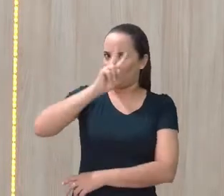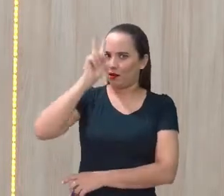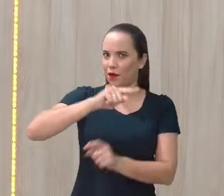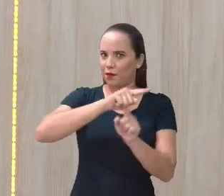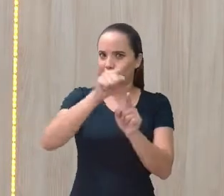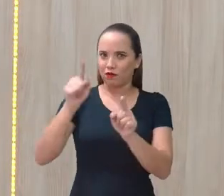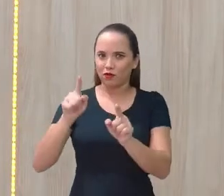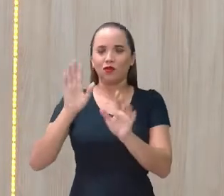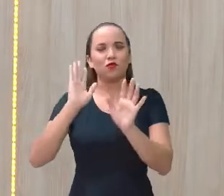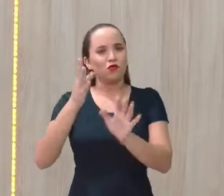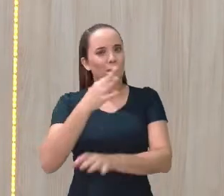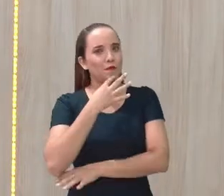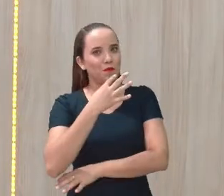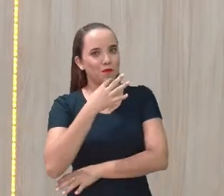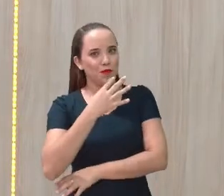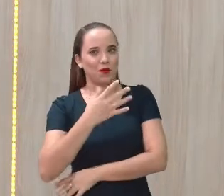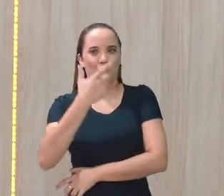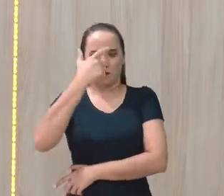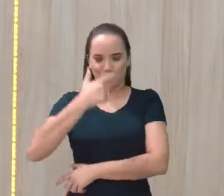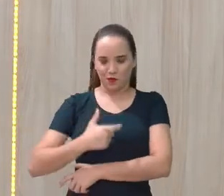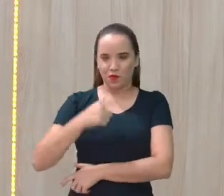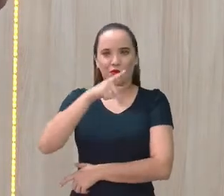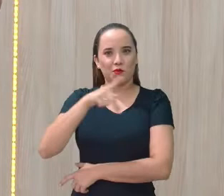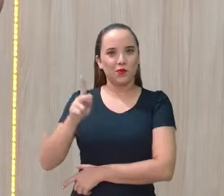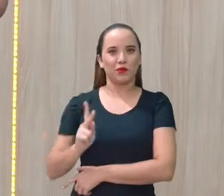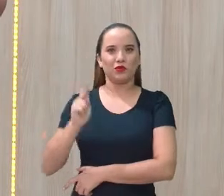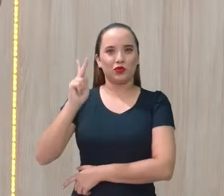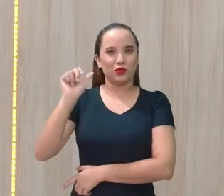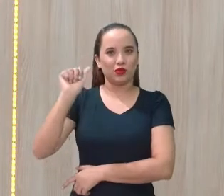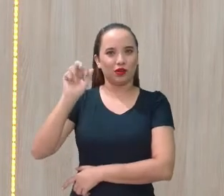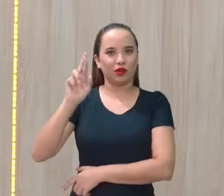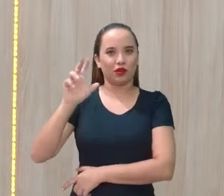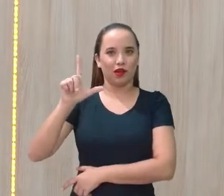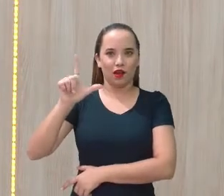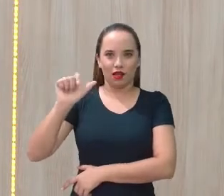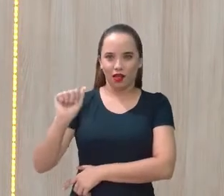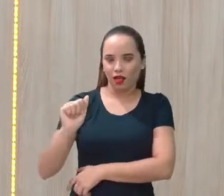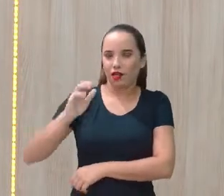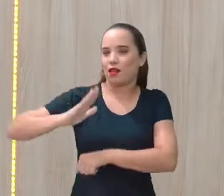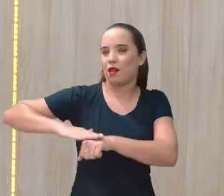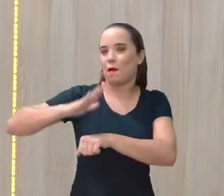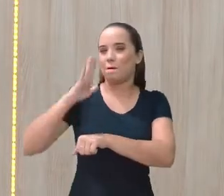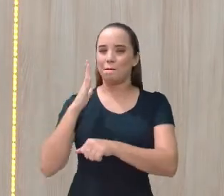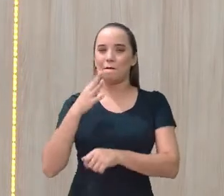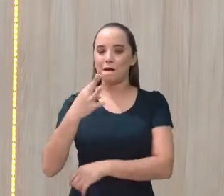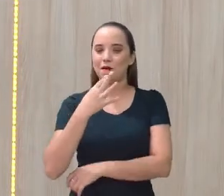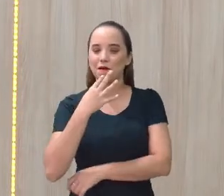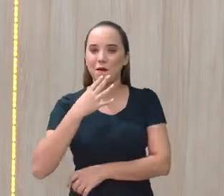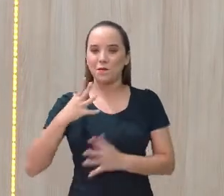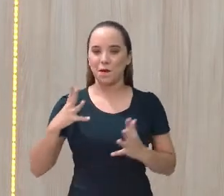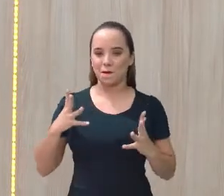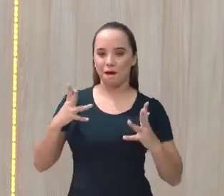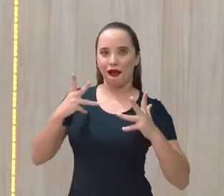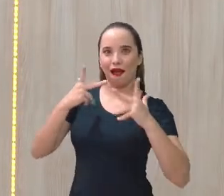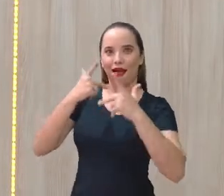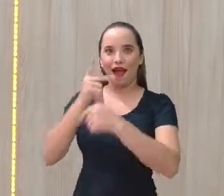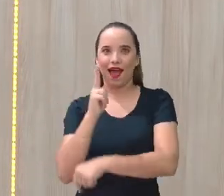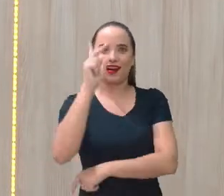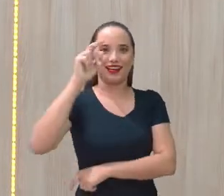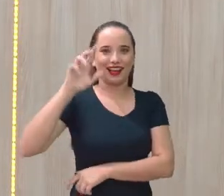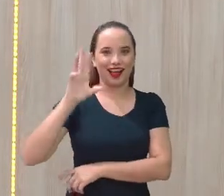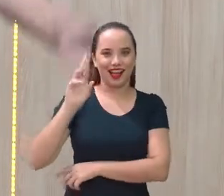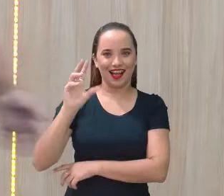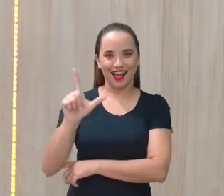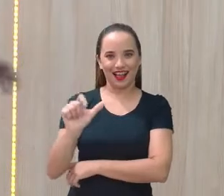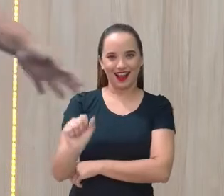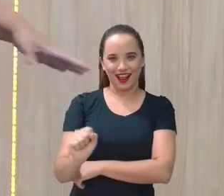na semana passada. Eu sou a professora Carla, mais conhecida por Maravi Carla mesmo, porque a gente vai falar